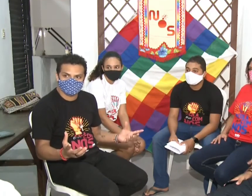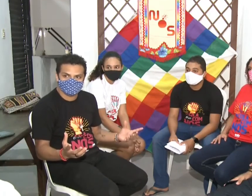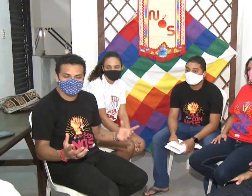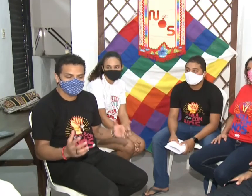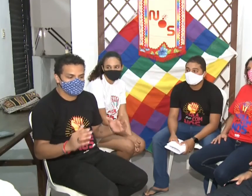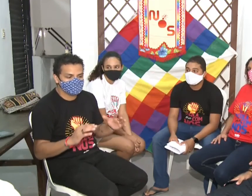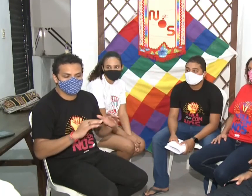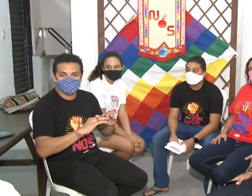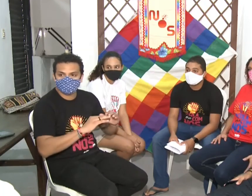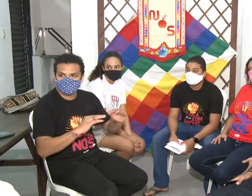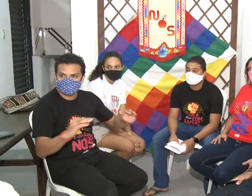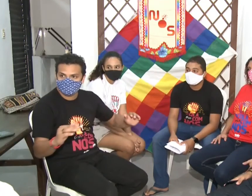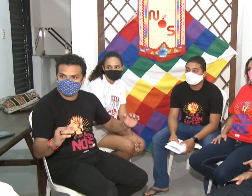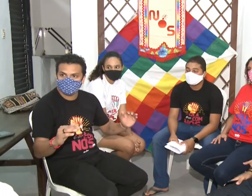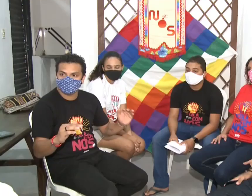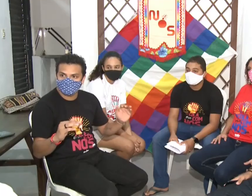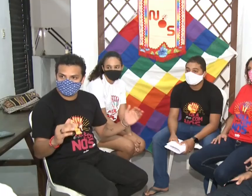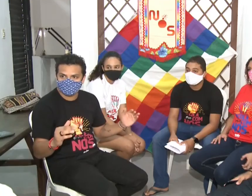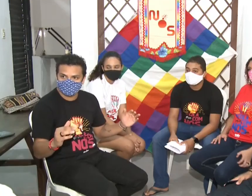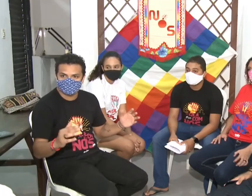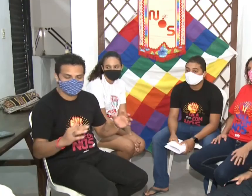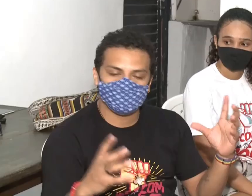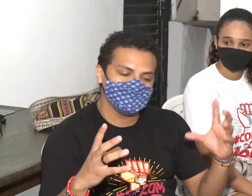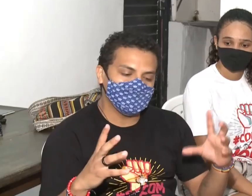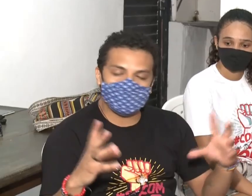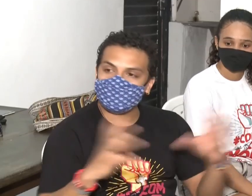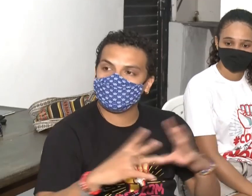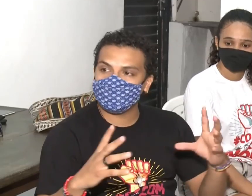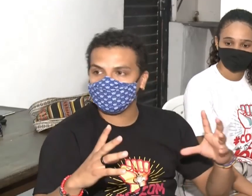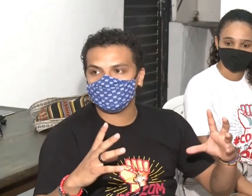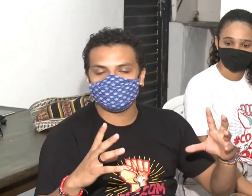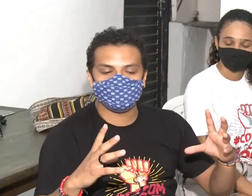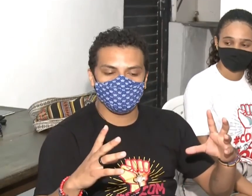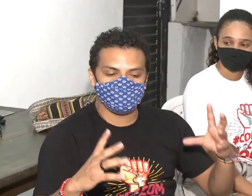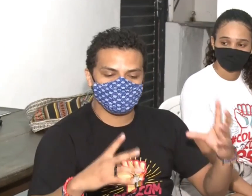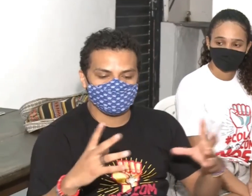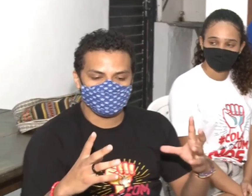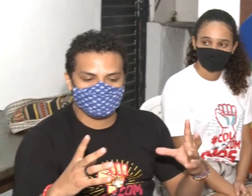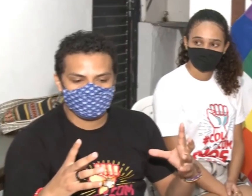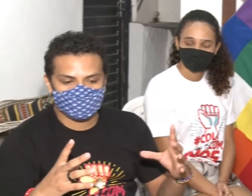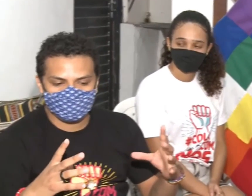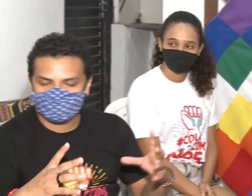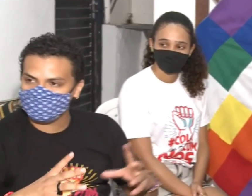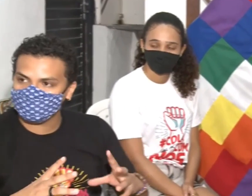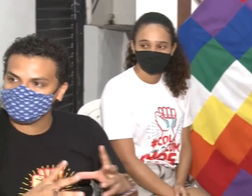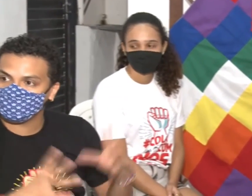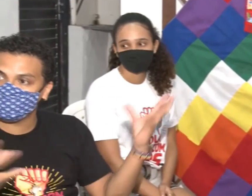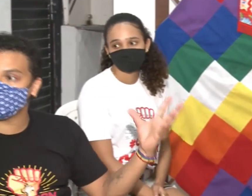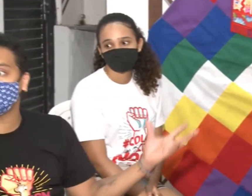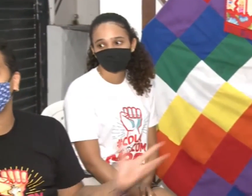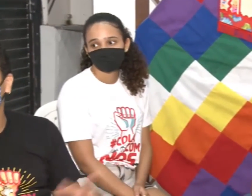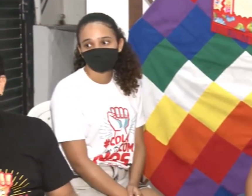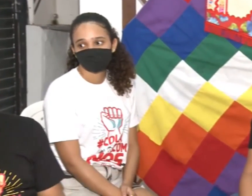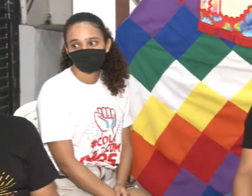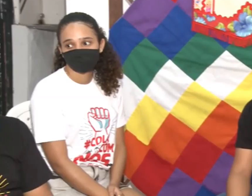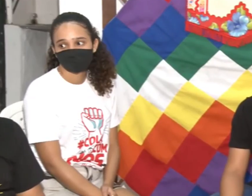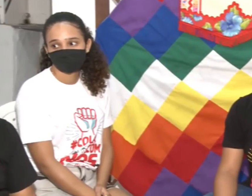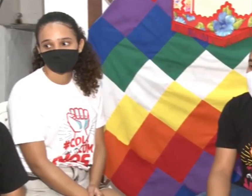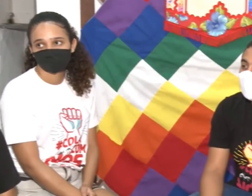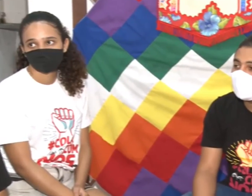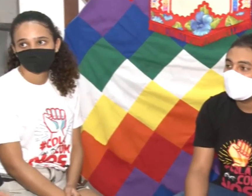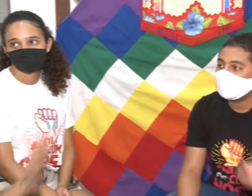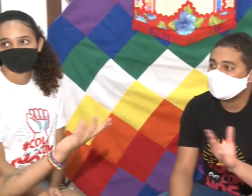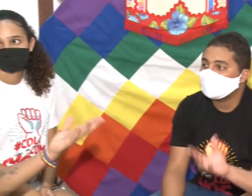diferente. Ao invés de escolher apenas um representante, o coletivo Nós vai concorrer a uma vaga de vereador nas